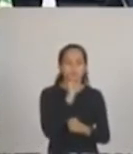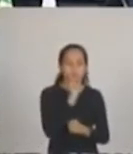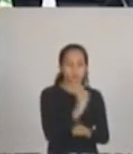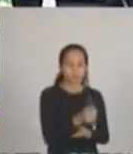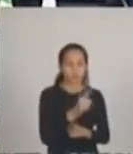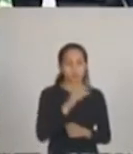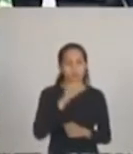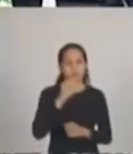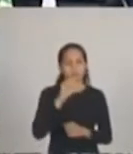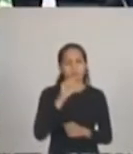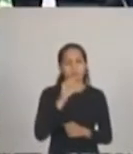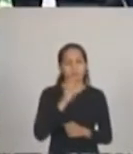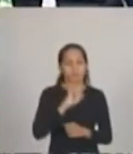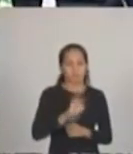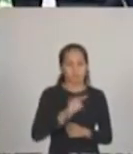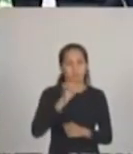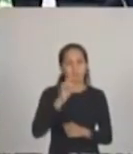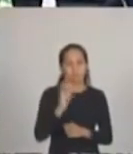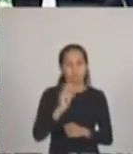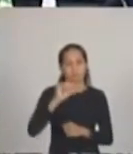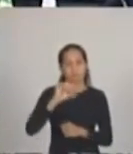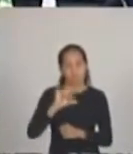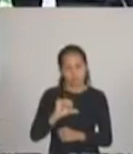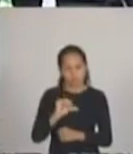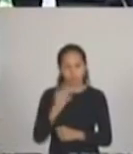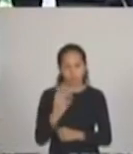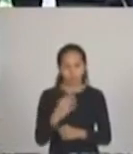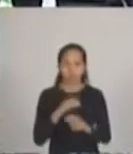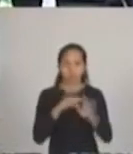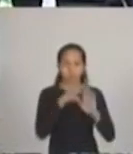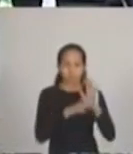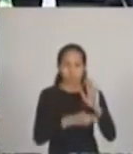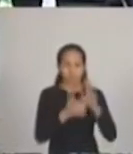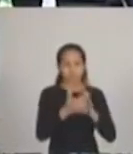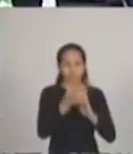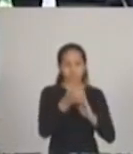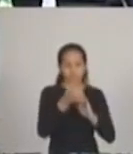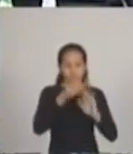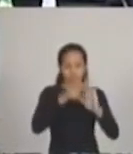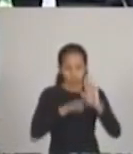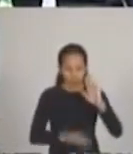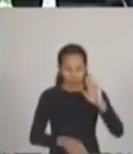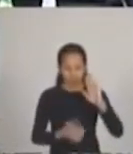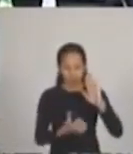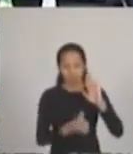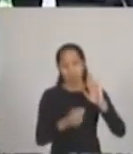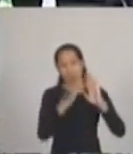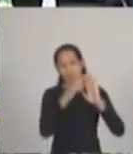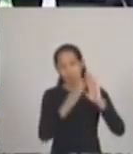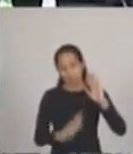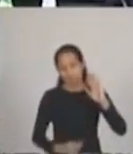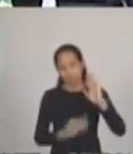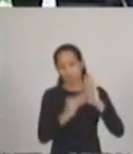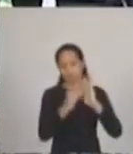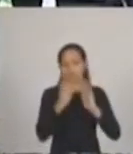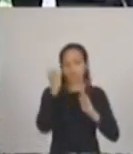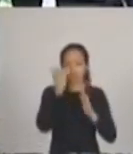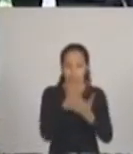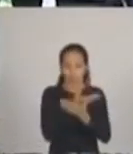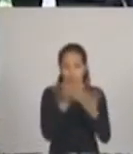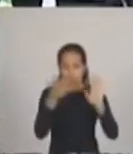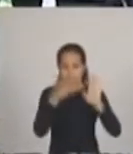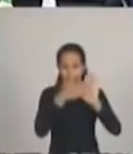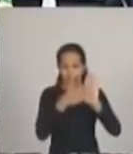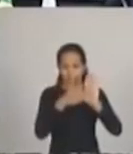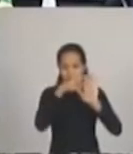1194/2021, deputado Dari Pagung. Dos itens 26 ao item 66, tratam-se todas as indicações dos senhores e senhoras deputados e